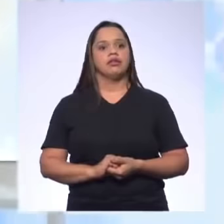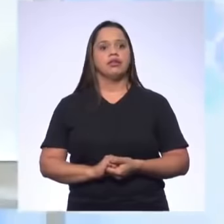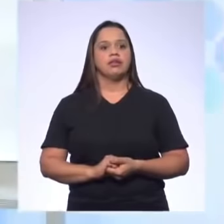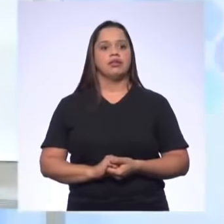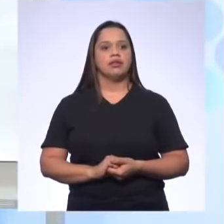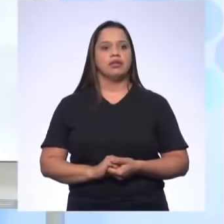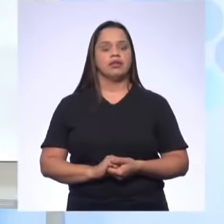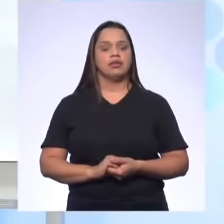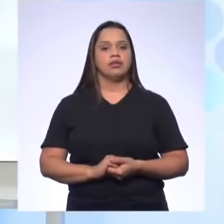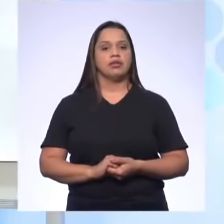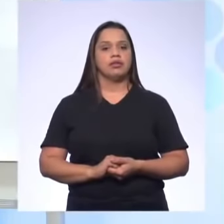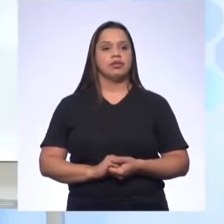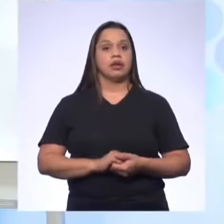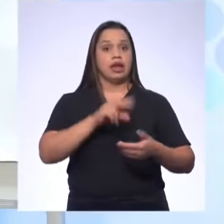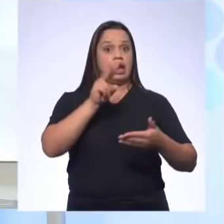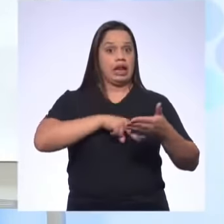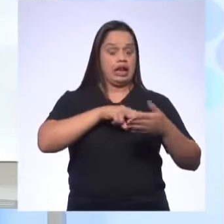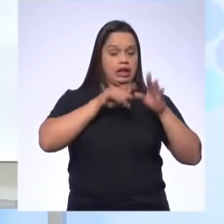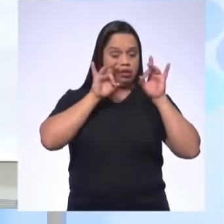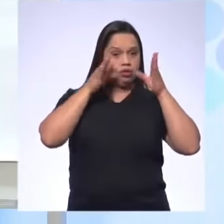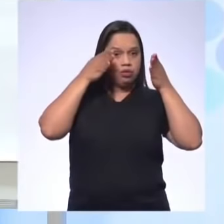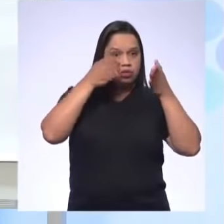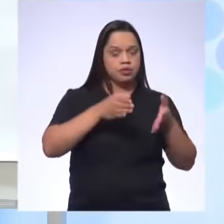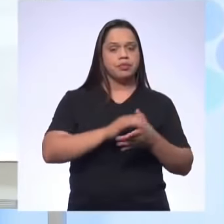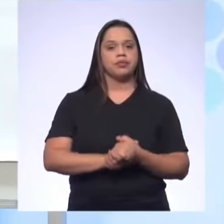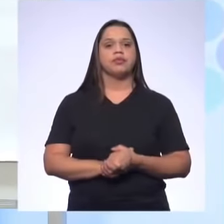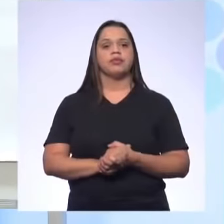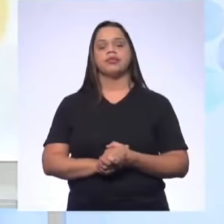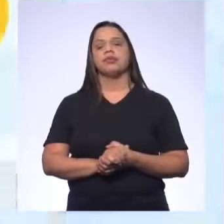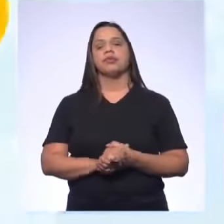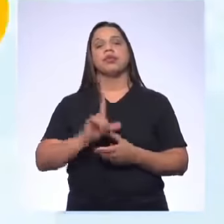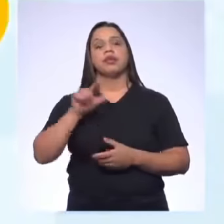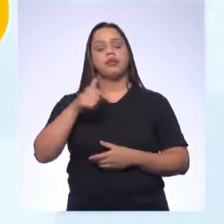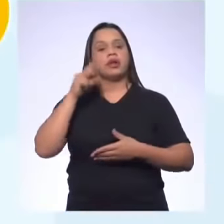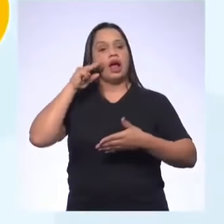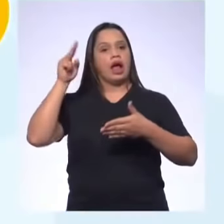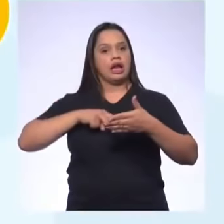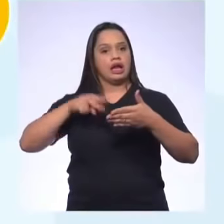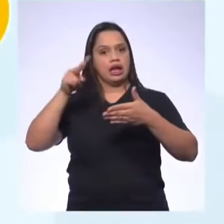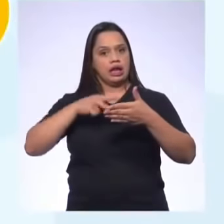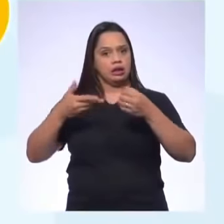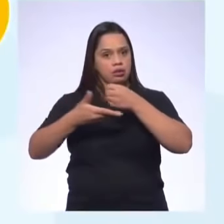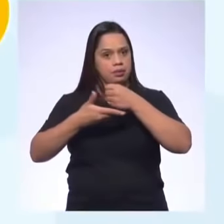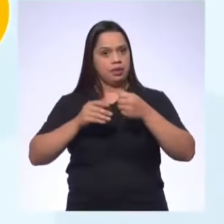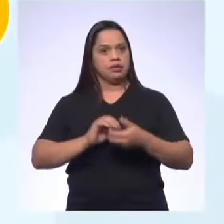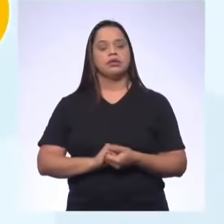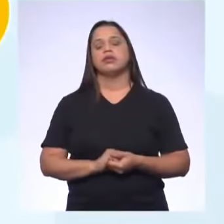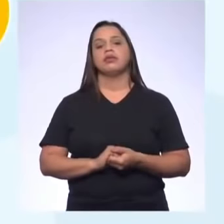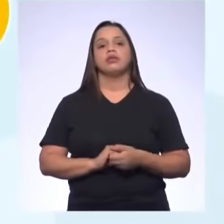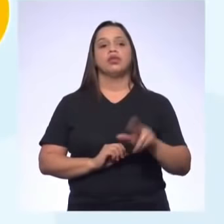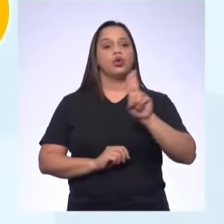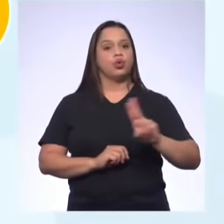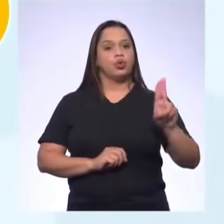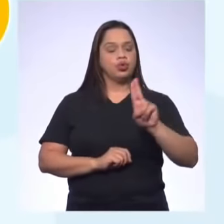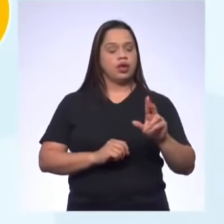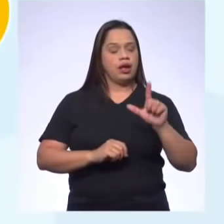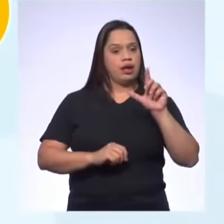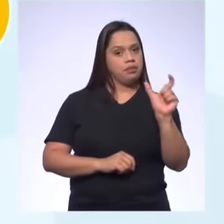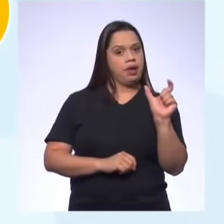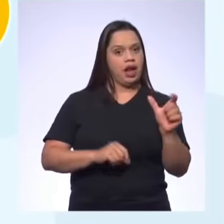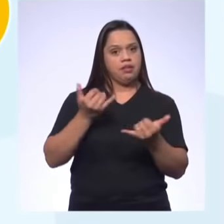Que é a leitura mais específica. Isso. O skimming. Que é a leitura superficial. O using cognates. Usar os cognatos.